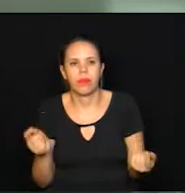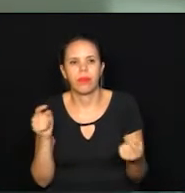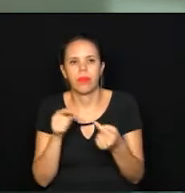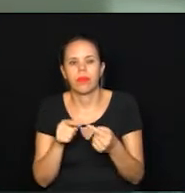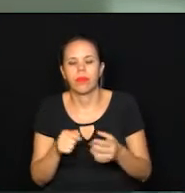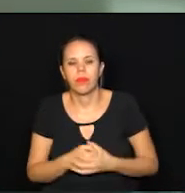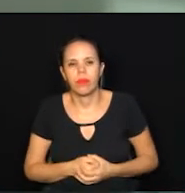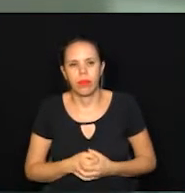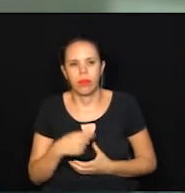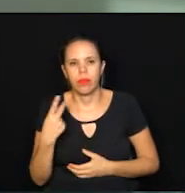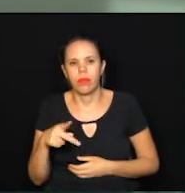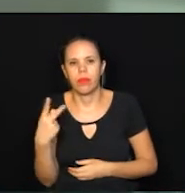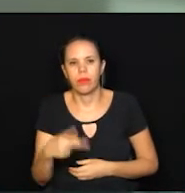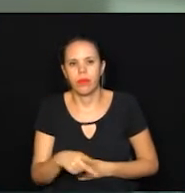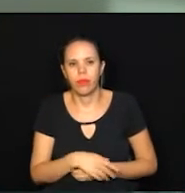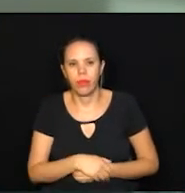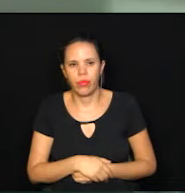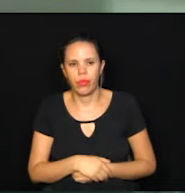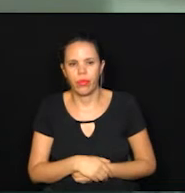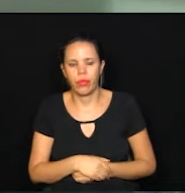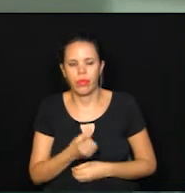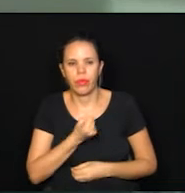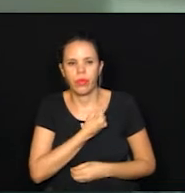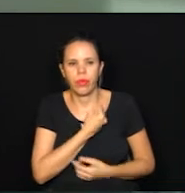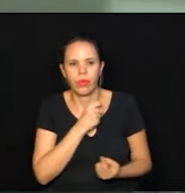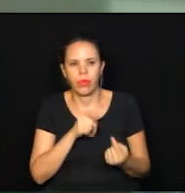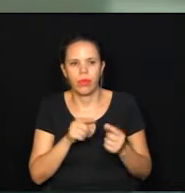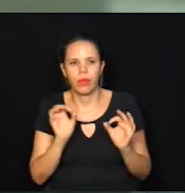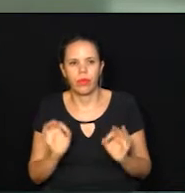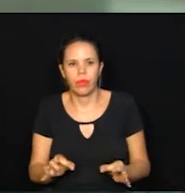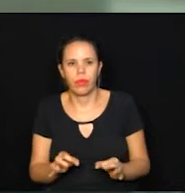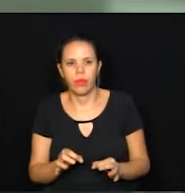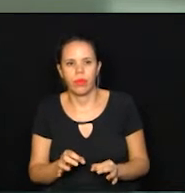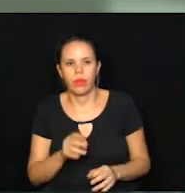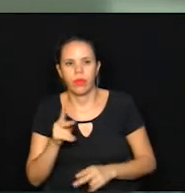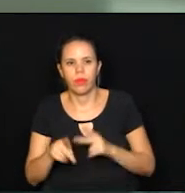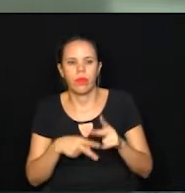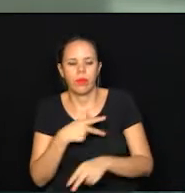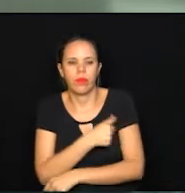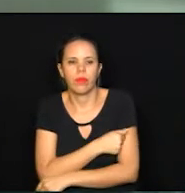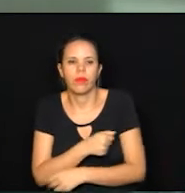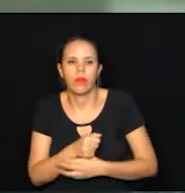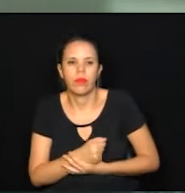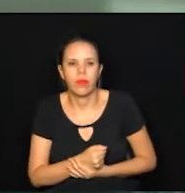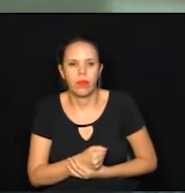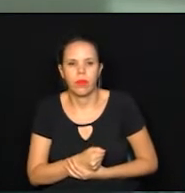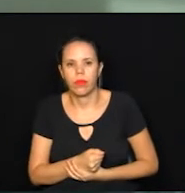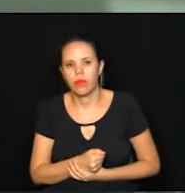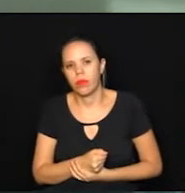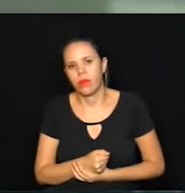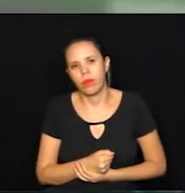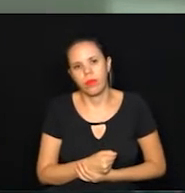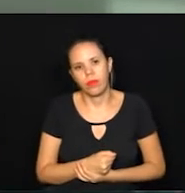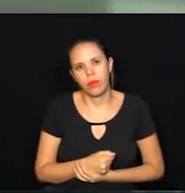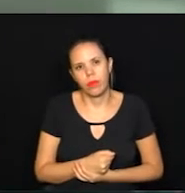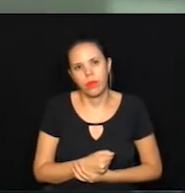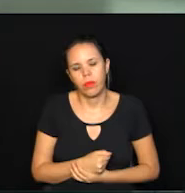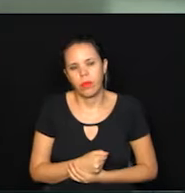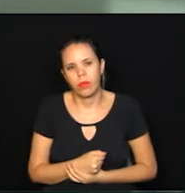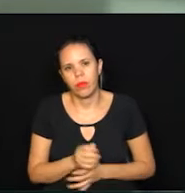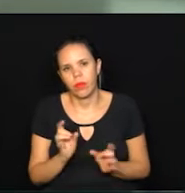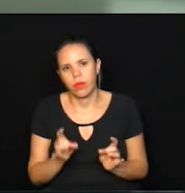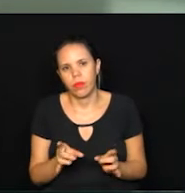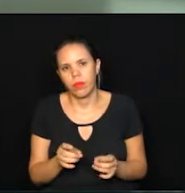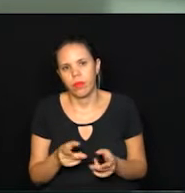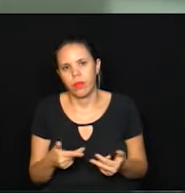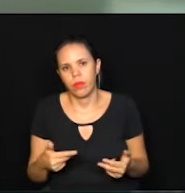atingir o seu número ideal de pessoas vacinadas e, havendo